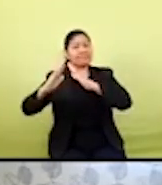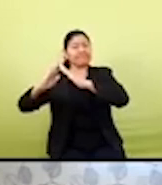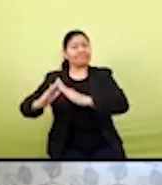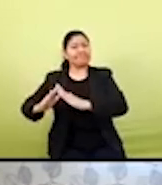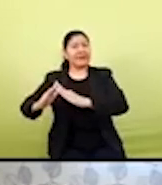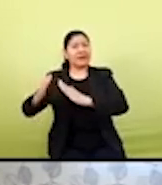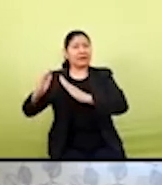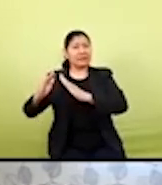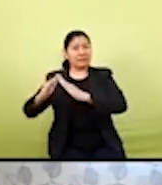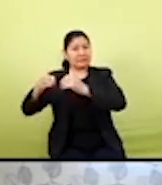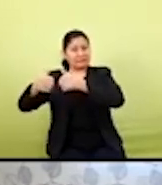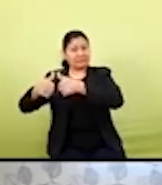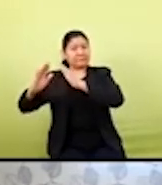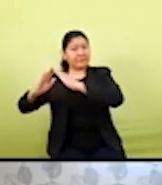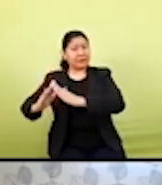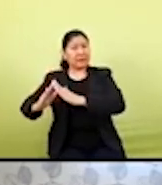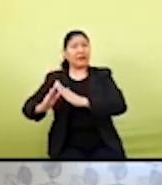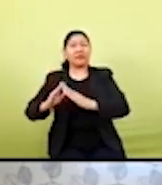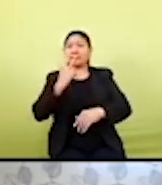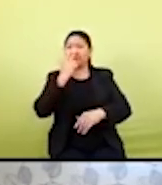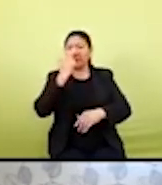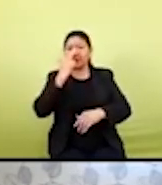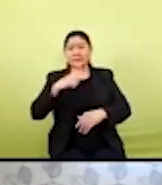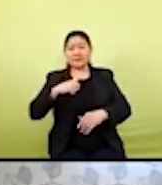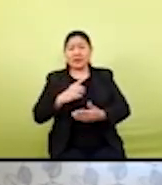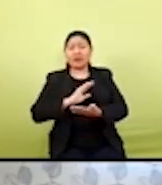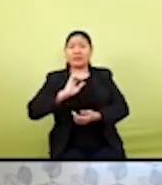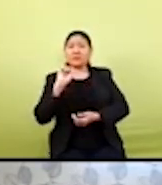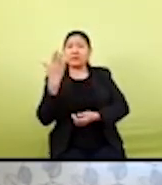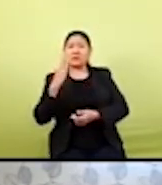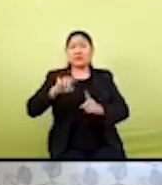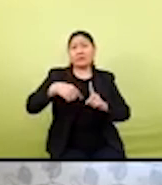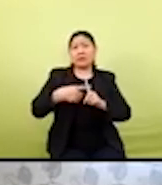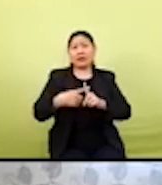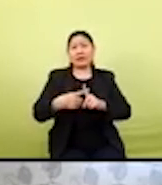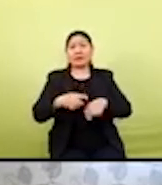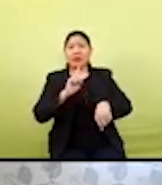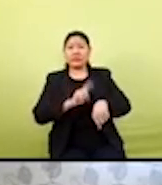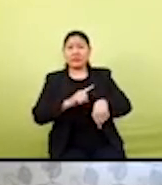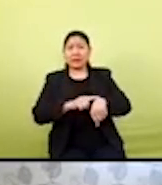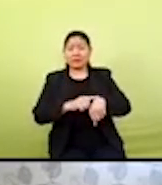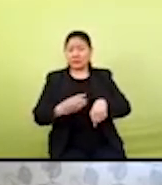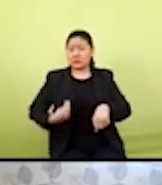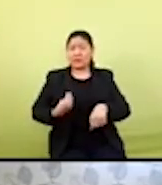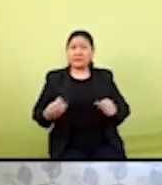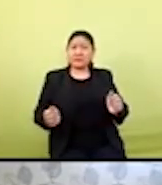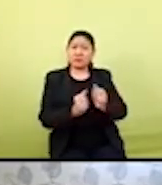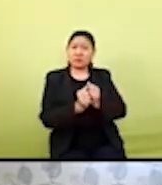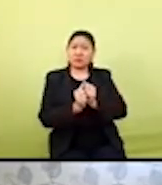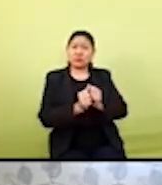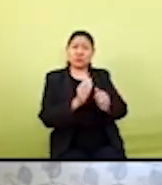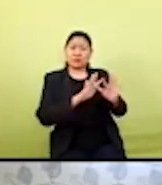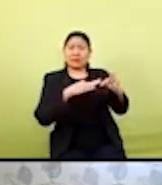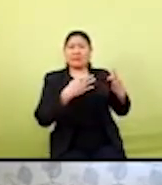né, de redução de circulação de pessoas, de maior tempo de convivência social entre